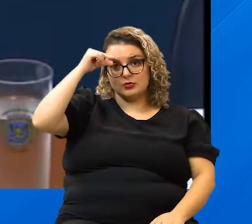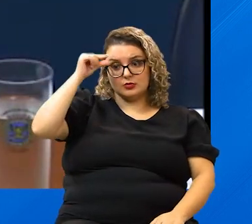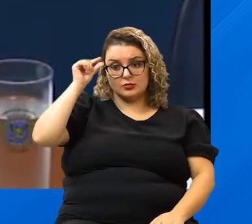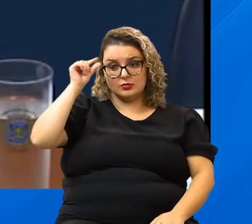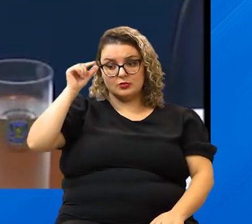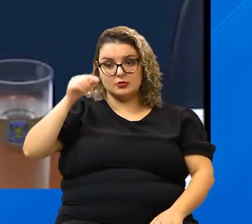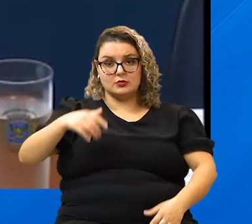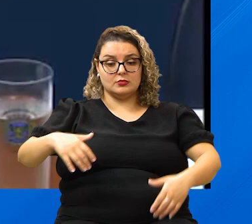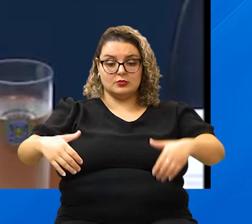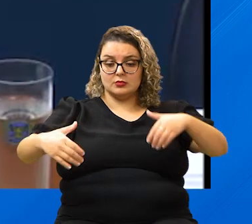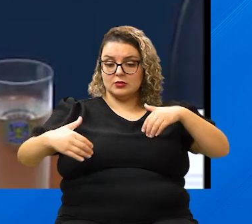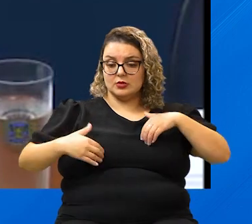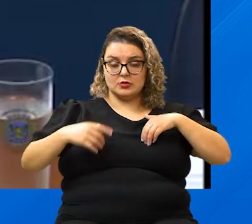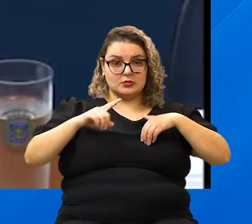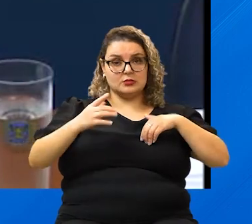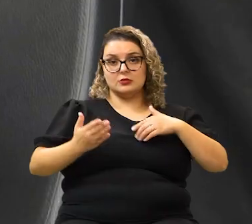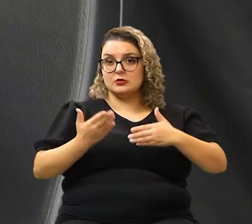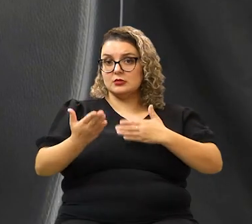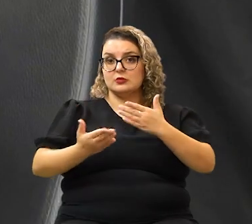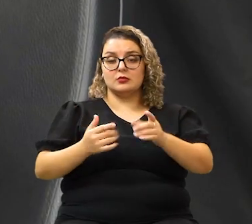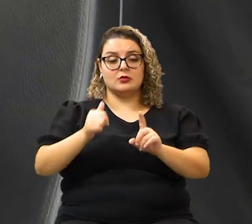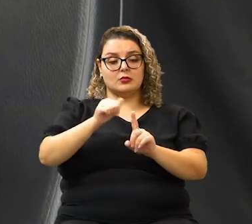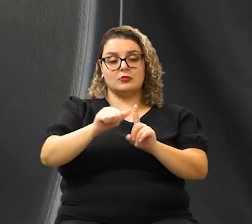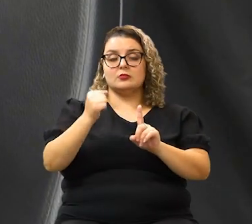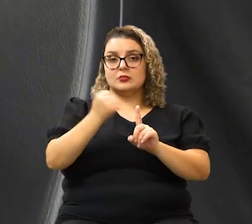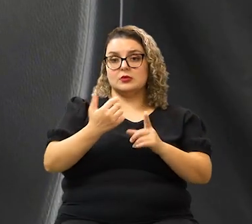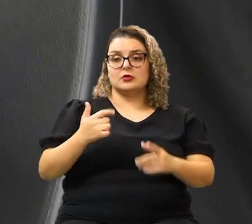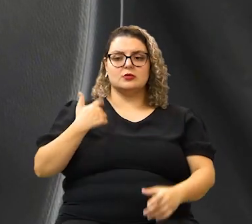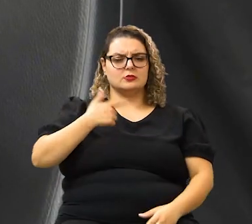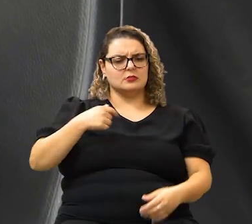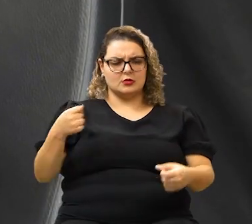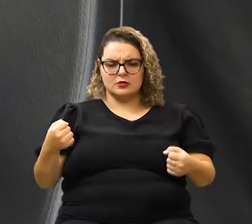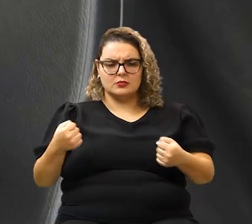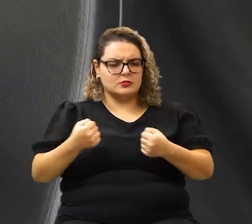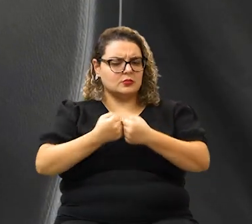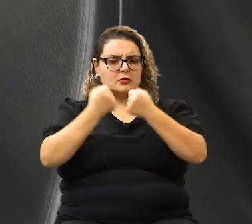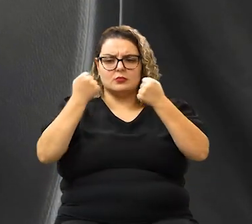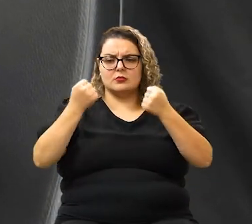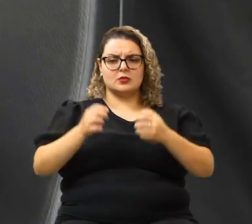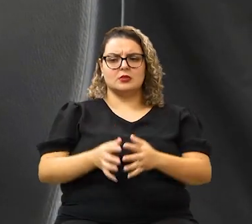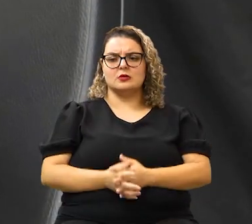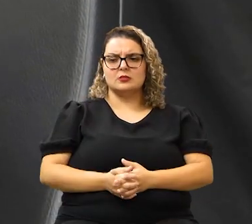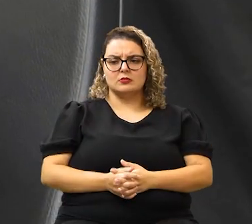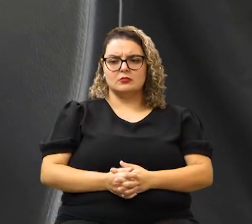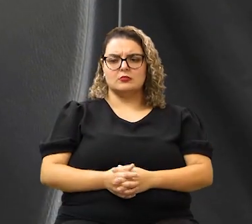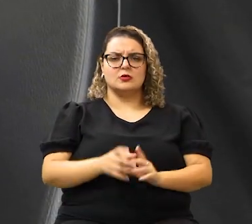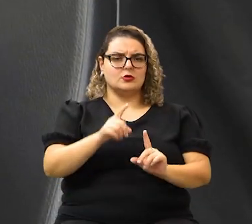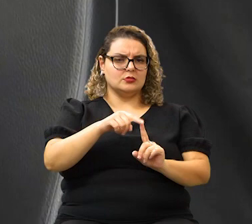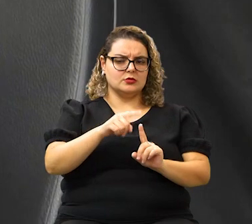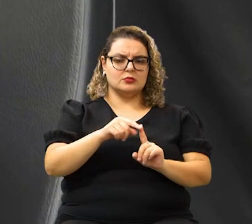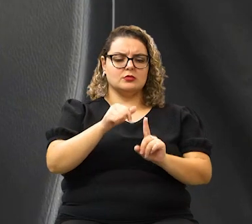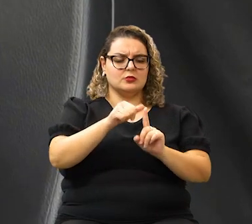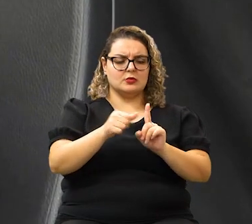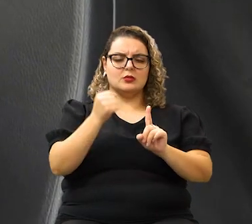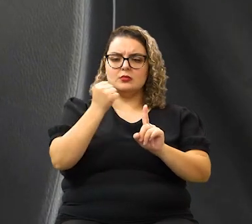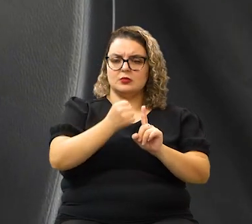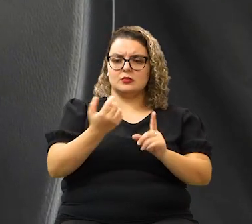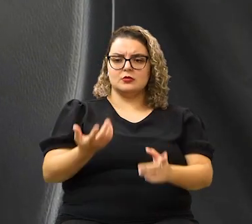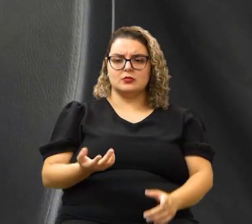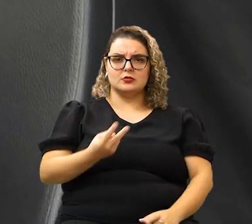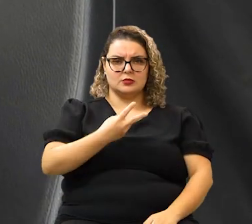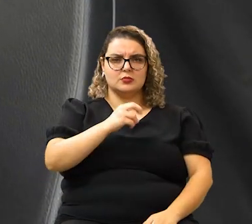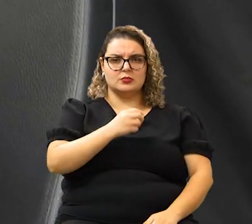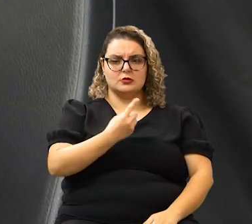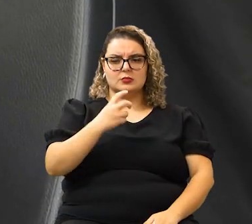feminicídio, e a gente fez um embate para a tipificação de feminicídio tinha sido de 2015, era muito recente. Sim. Nós